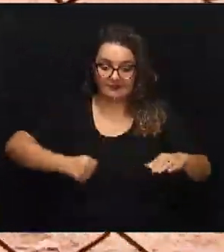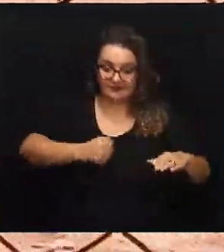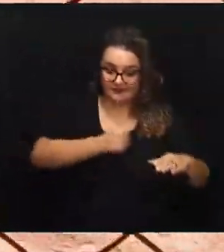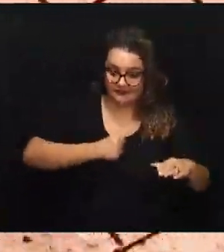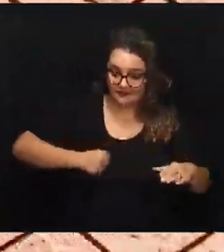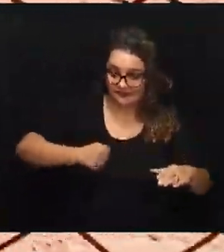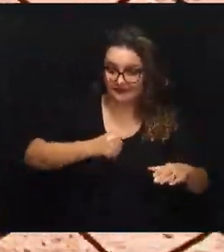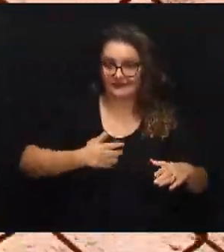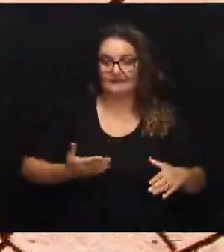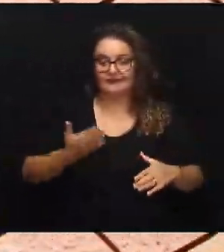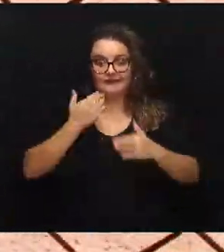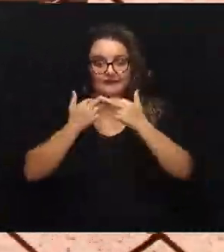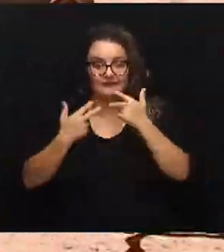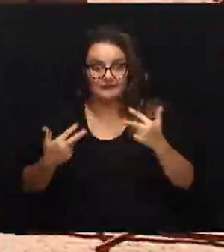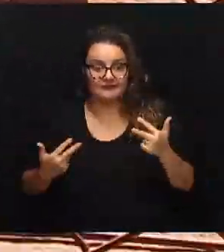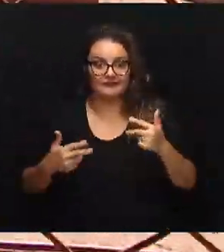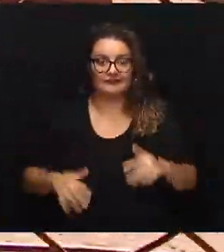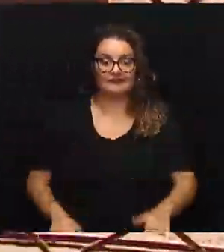né?